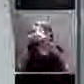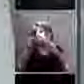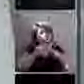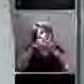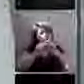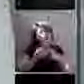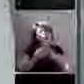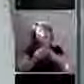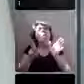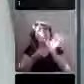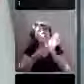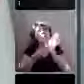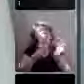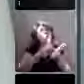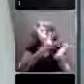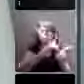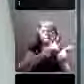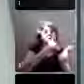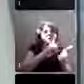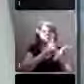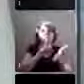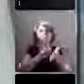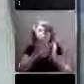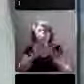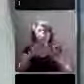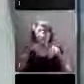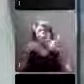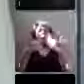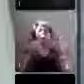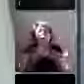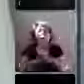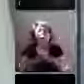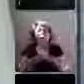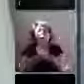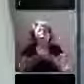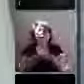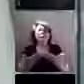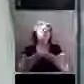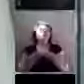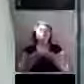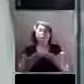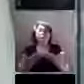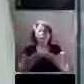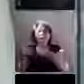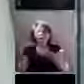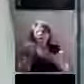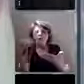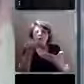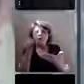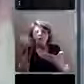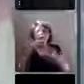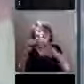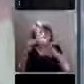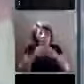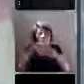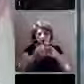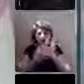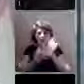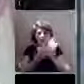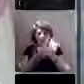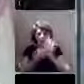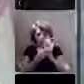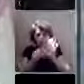de dicionário, né? É justamente instruir sobre essas acepções, né? A cada unidade.